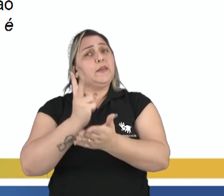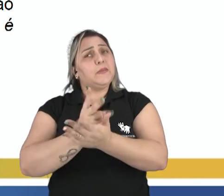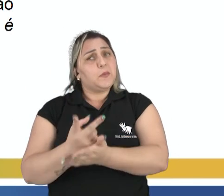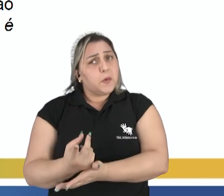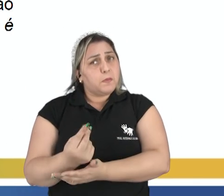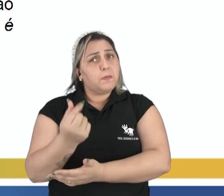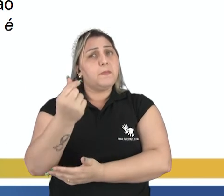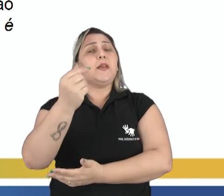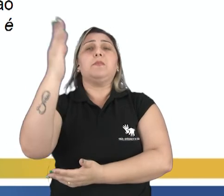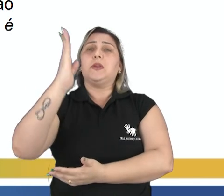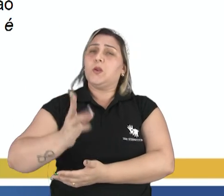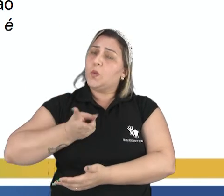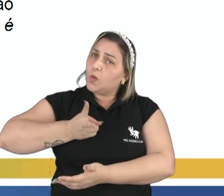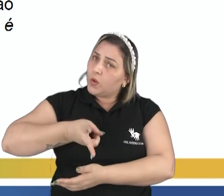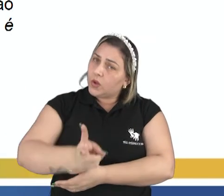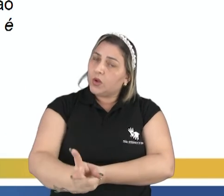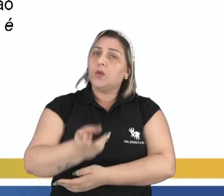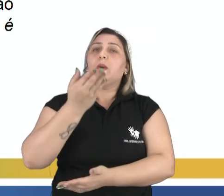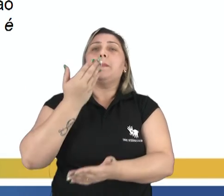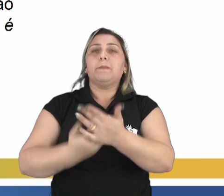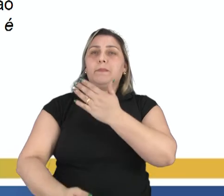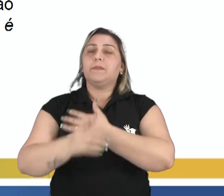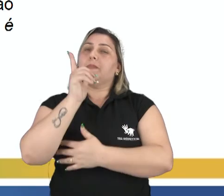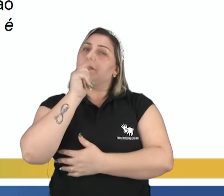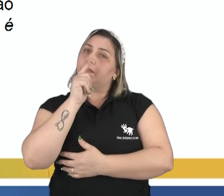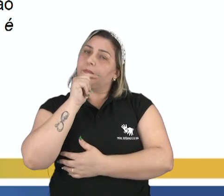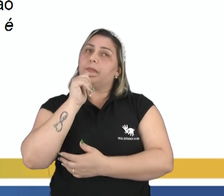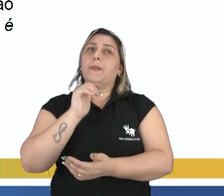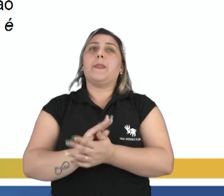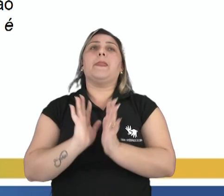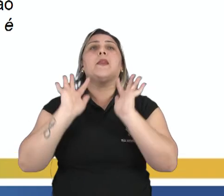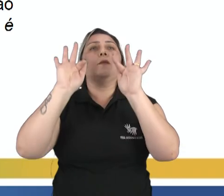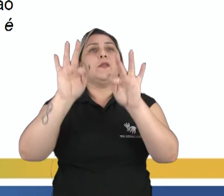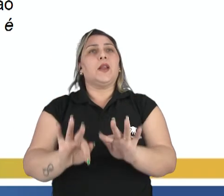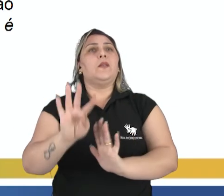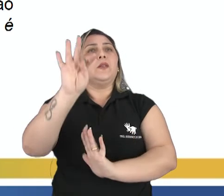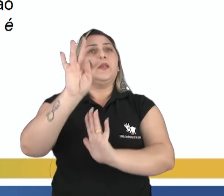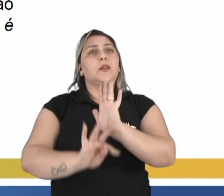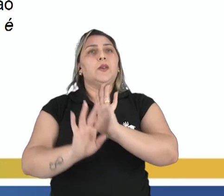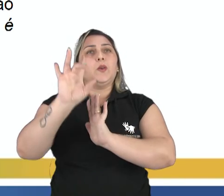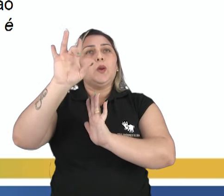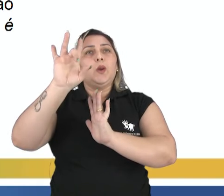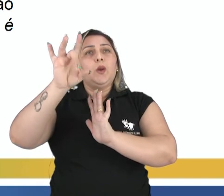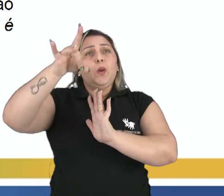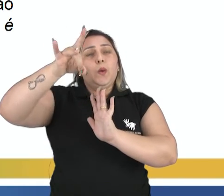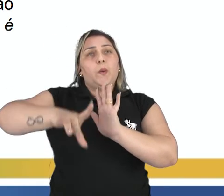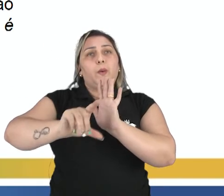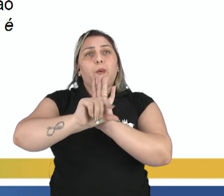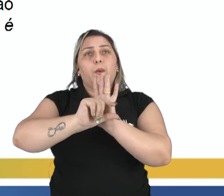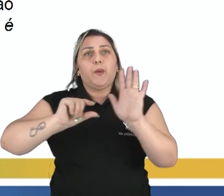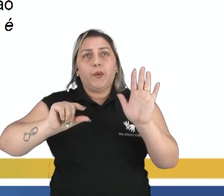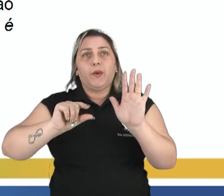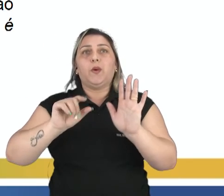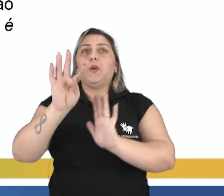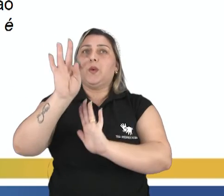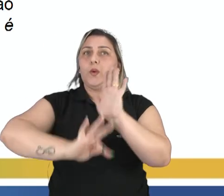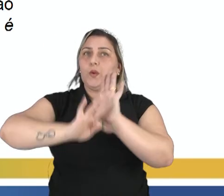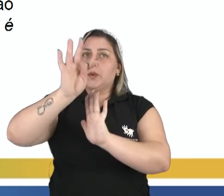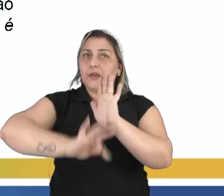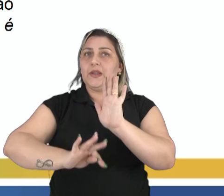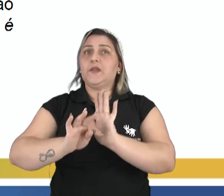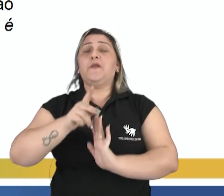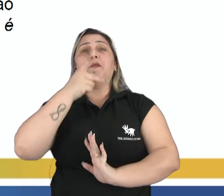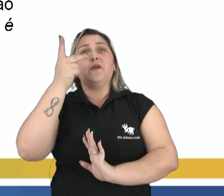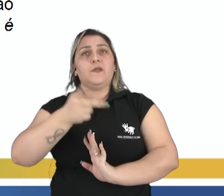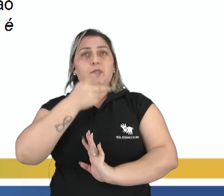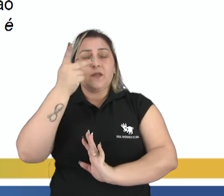os brasileiros continuam gastando água, tá? E o fechamento do texto, no último parágrafo do texto, o autor, ele